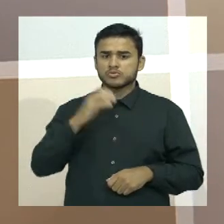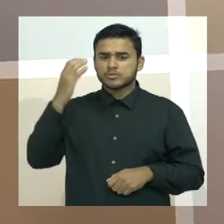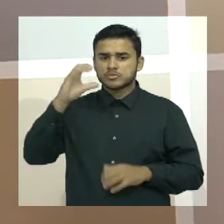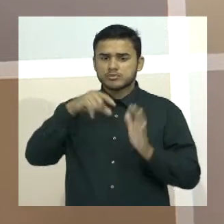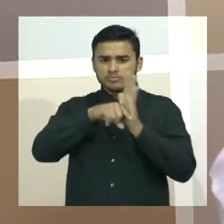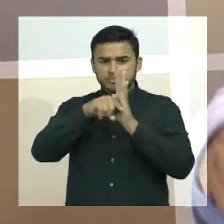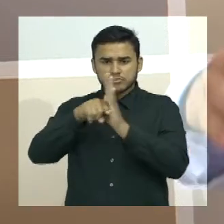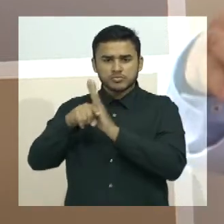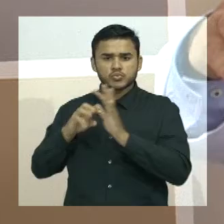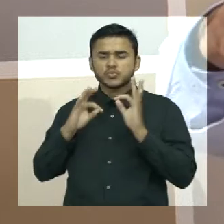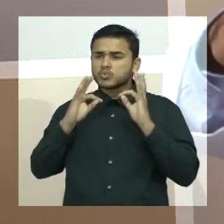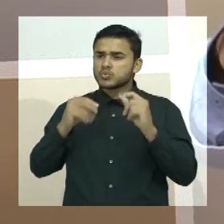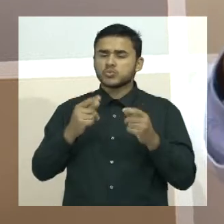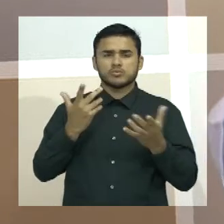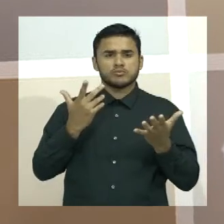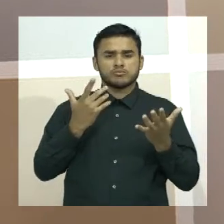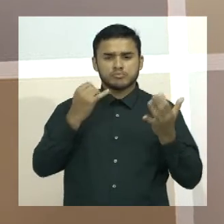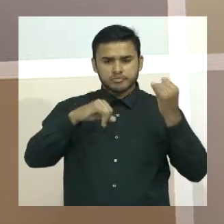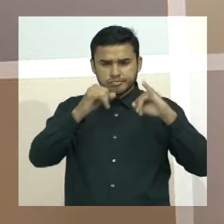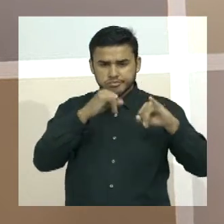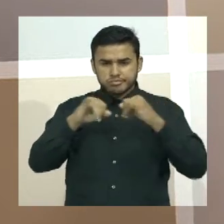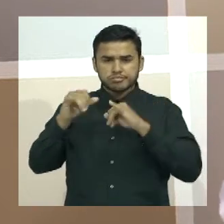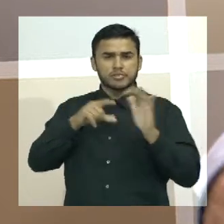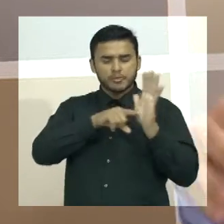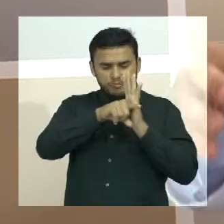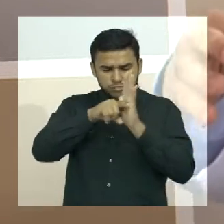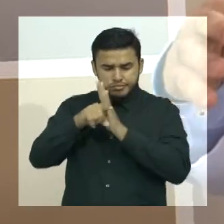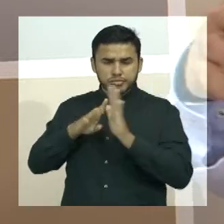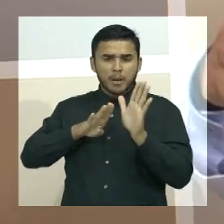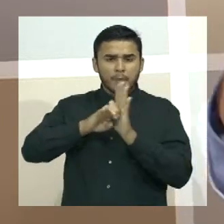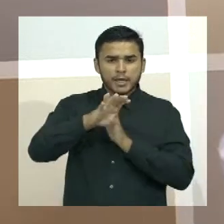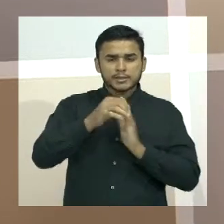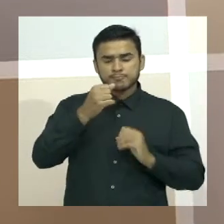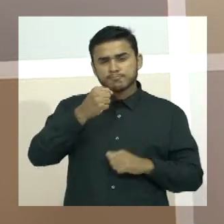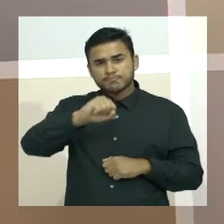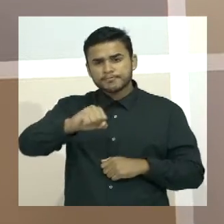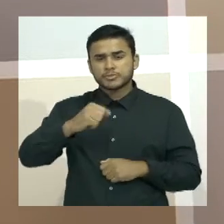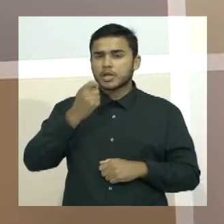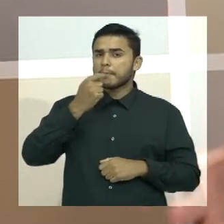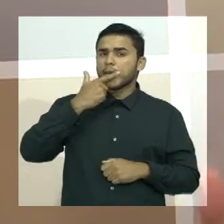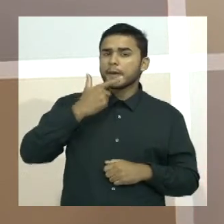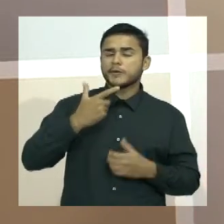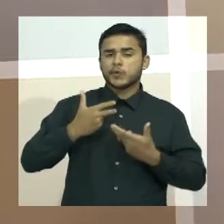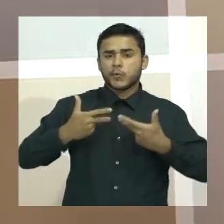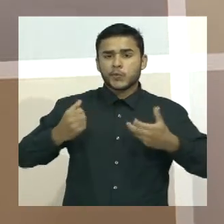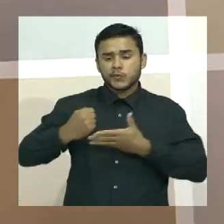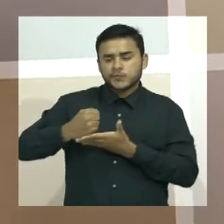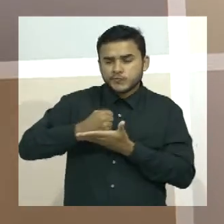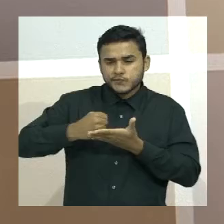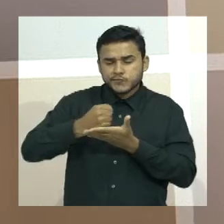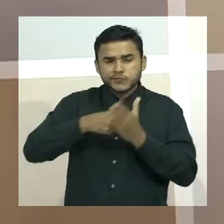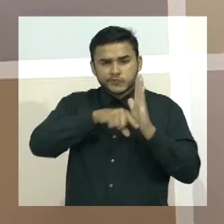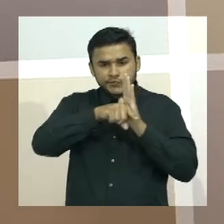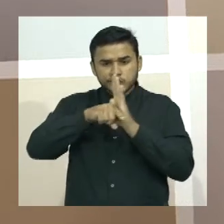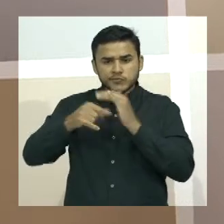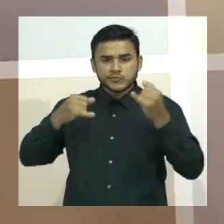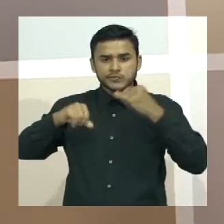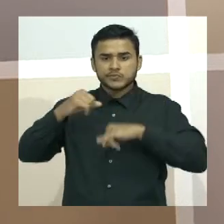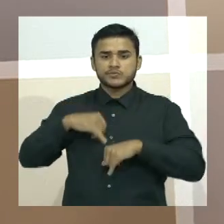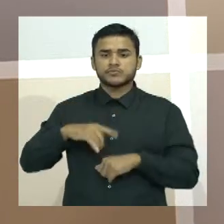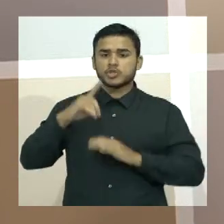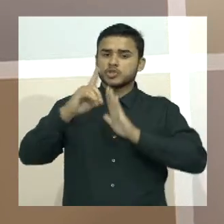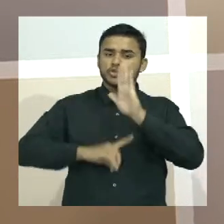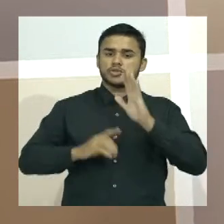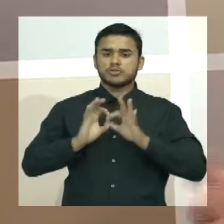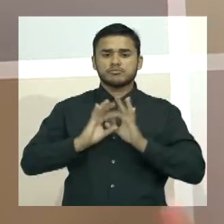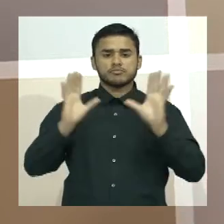a insulina, que fez descobrir os antibióticos, que trouxe o direito no seu máximo para o homem, né? O direito de